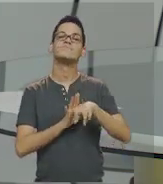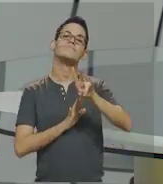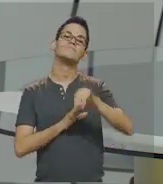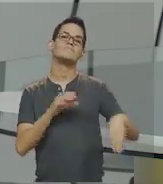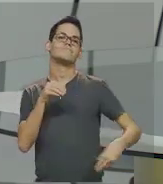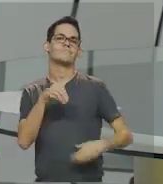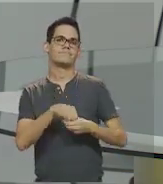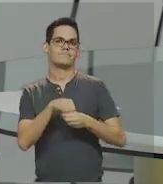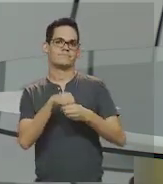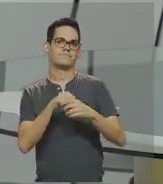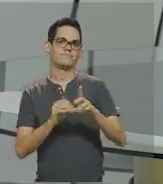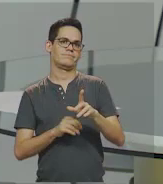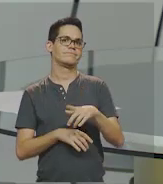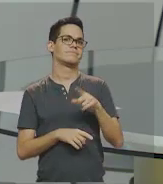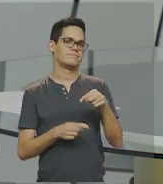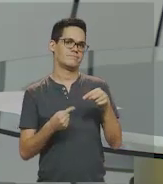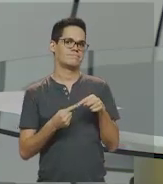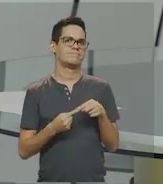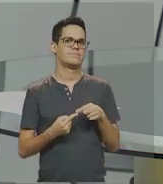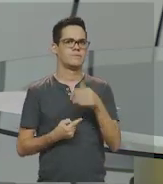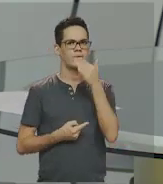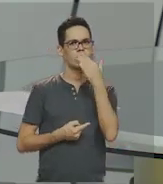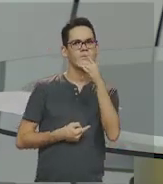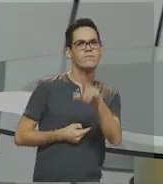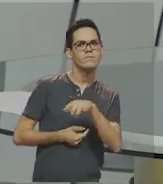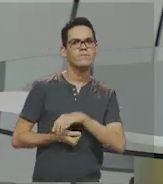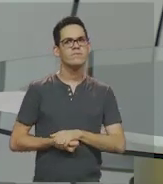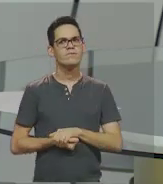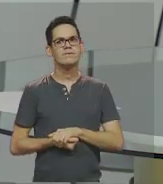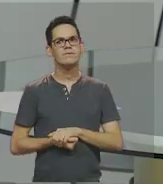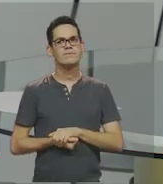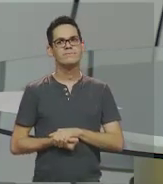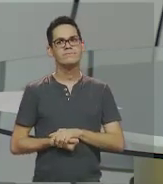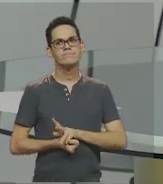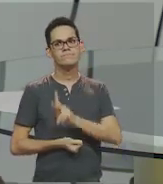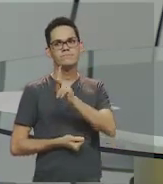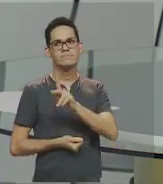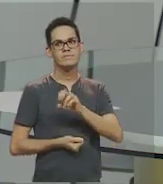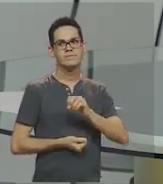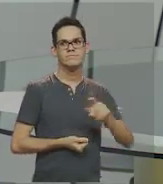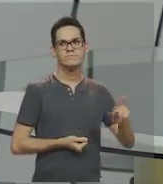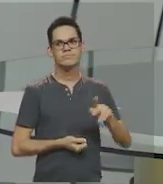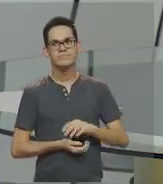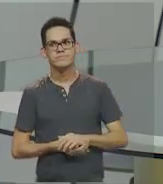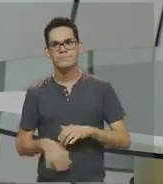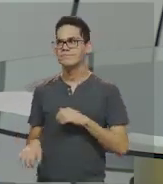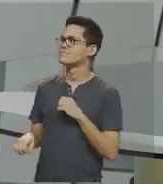compor aquele gênero. Né? Qual será o gênero do Fortnite? Então,